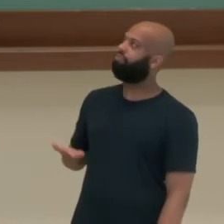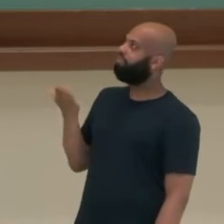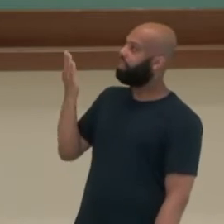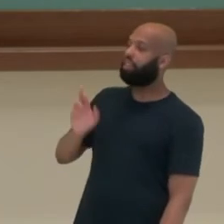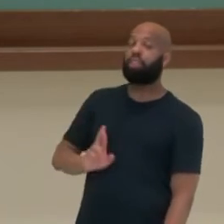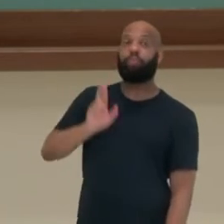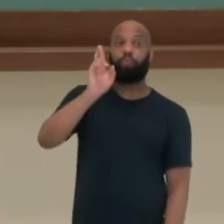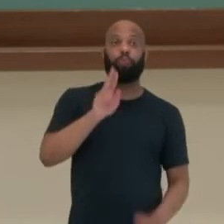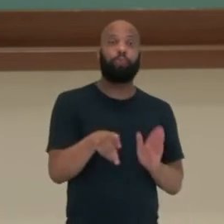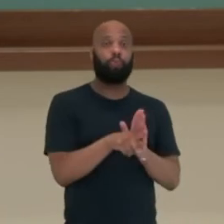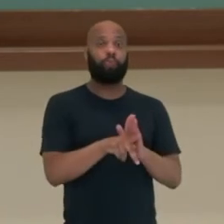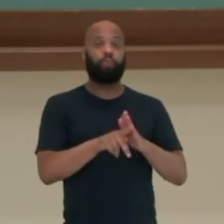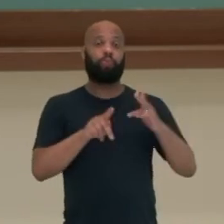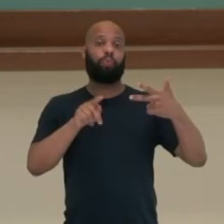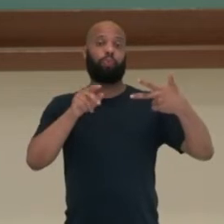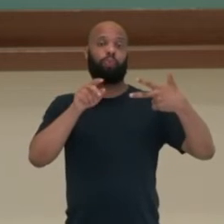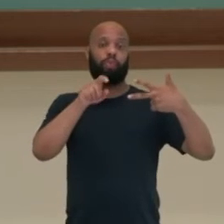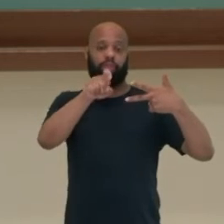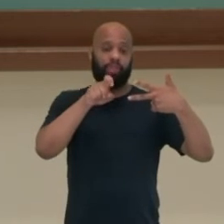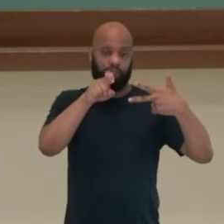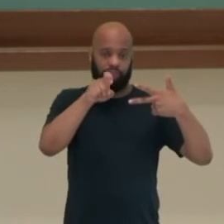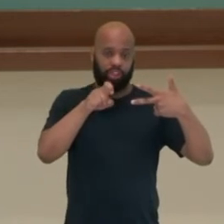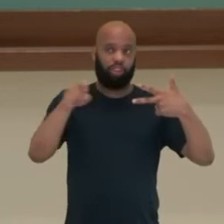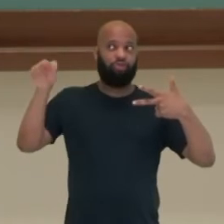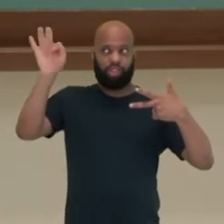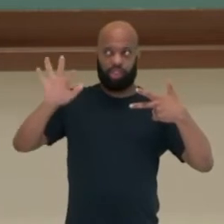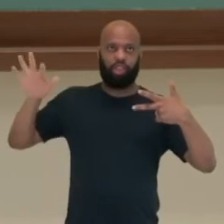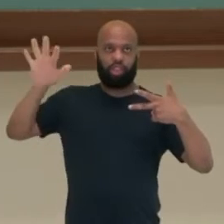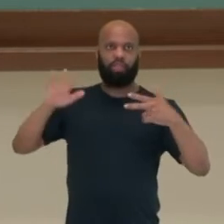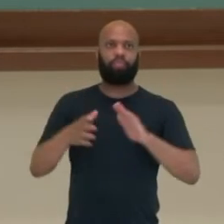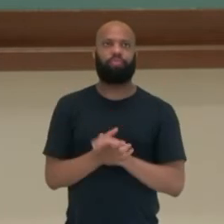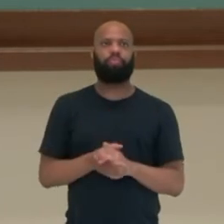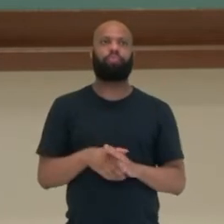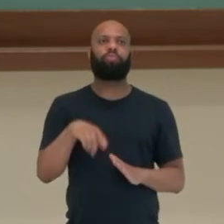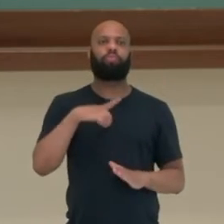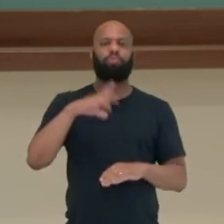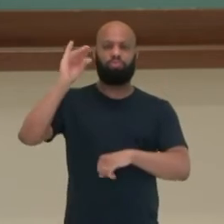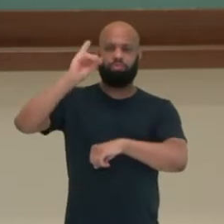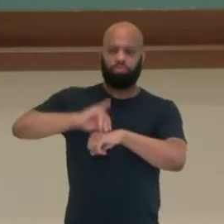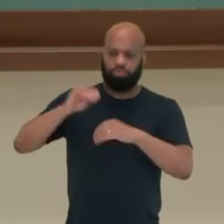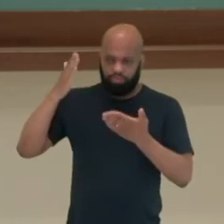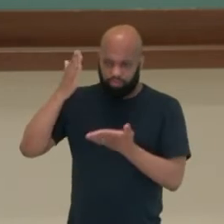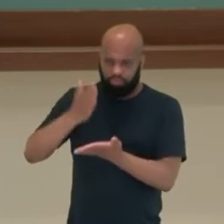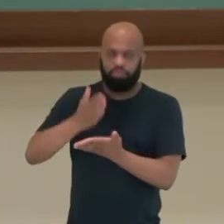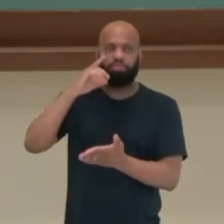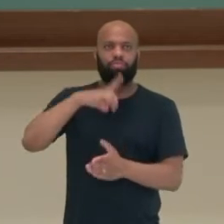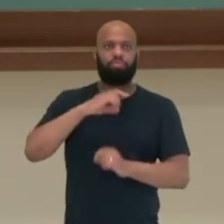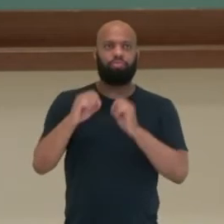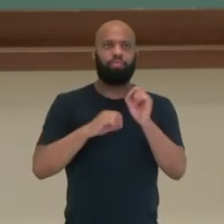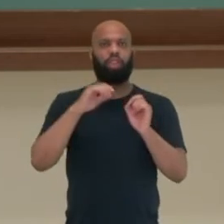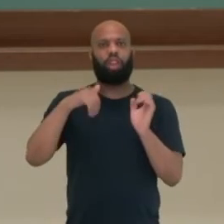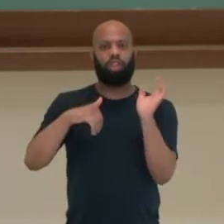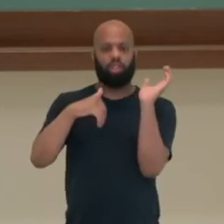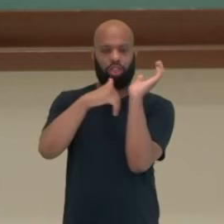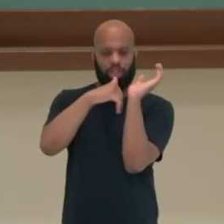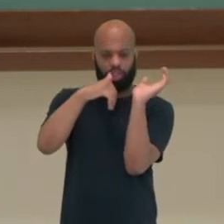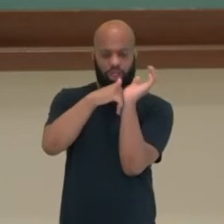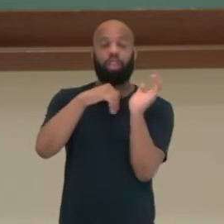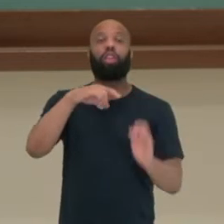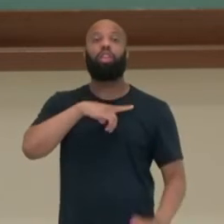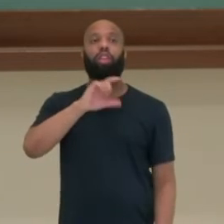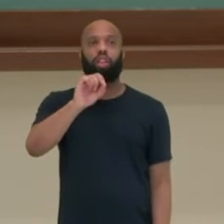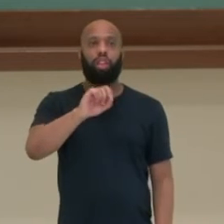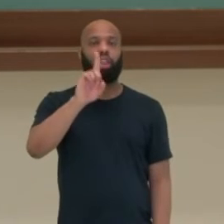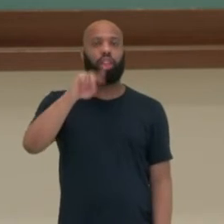poder executivo na esfera federal. Ao centro, nós temos o Congresso Nacional, onde